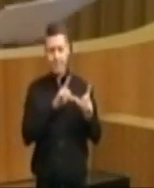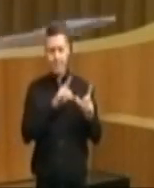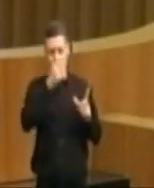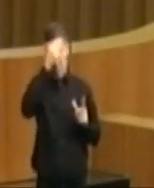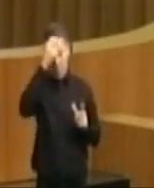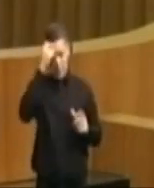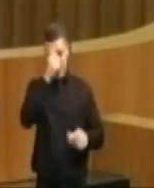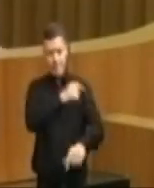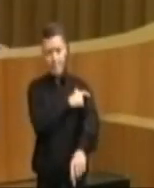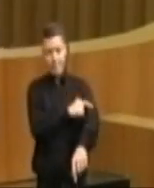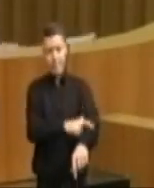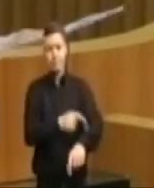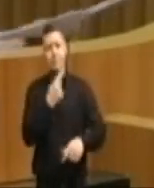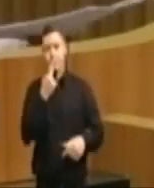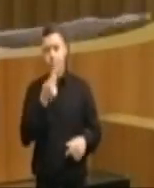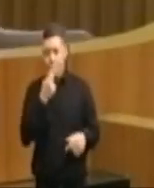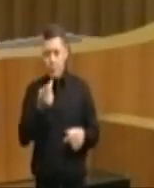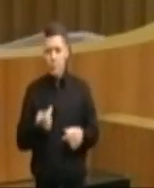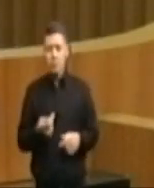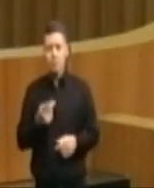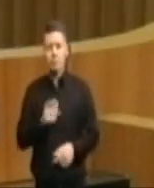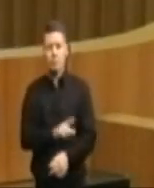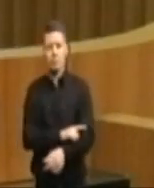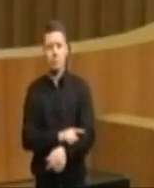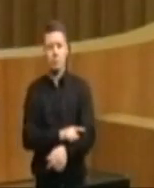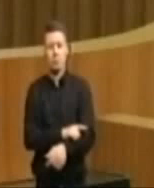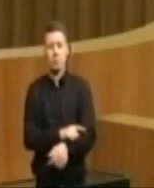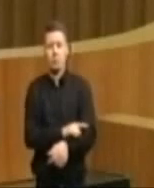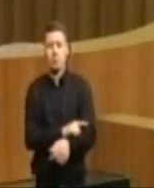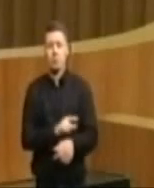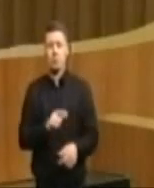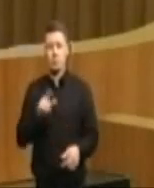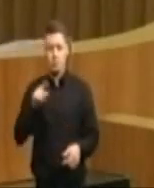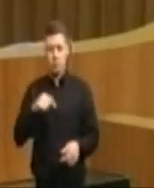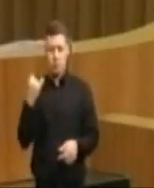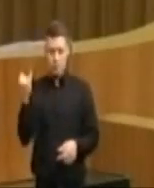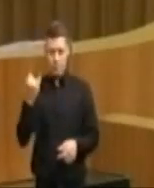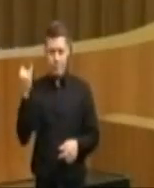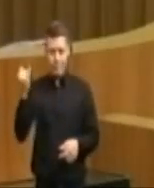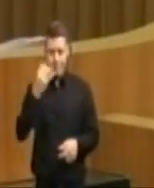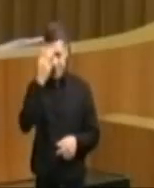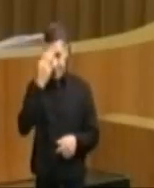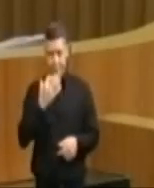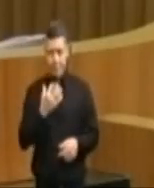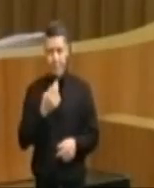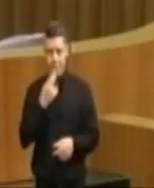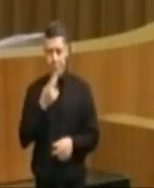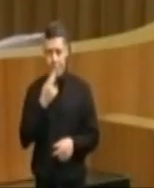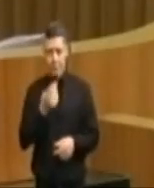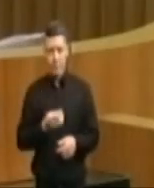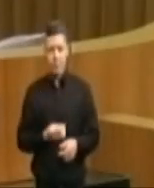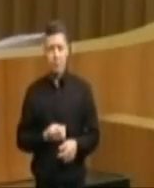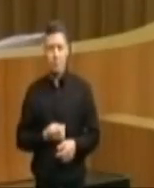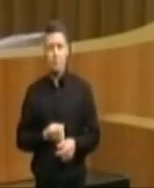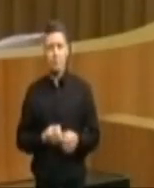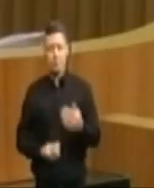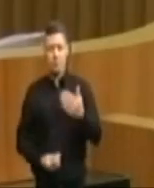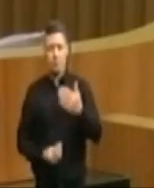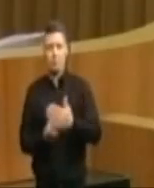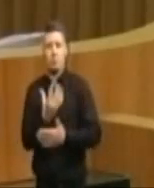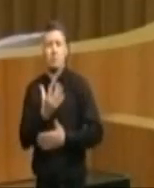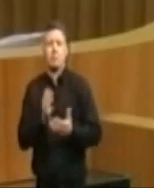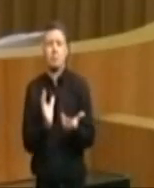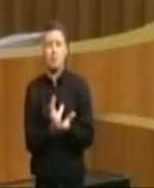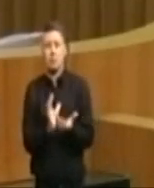Educação está dizendo, vereador Fernando Lucena? Preste atenção que isso é uma coisa muito séria. Está dizendo o seguinte: criar uma equipe